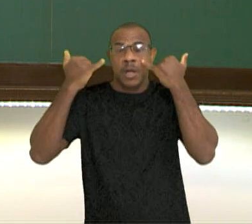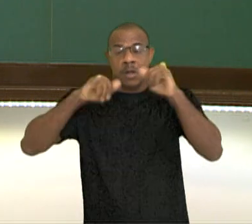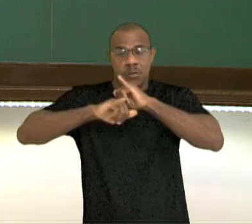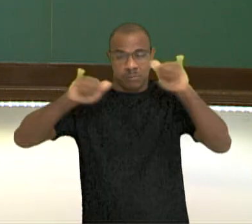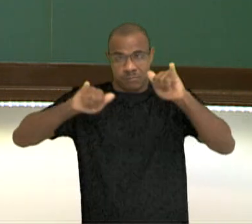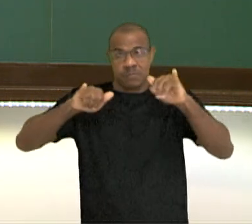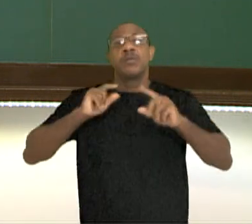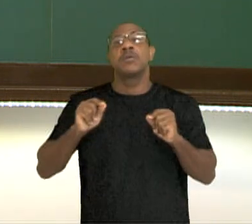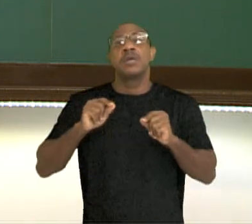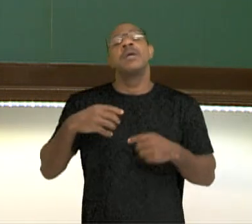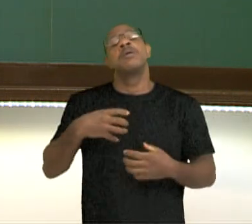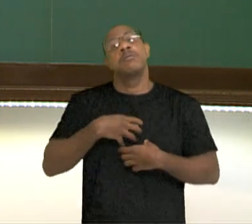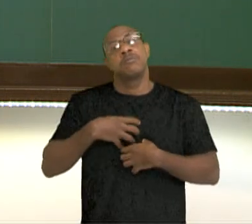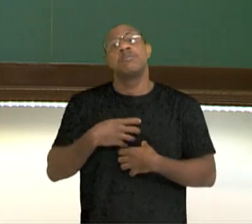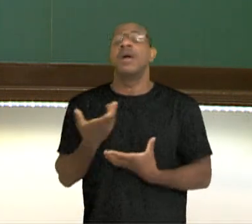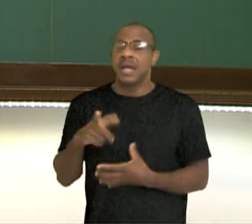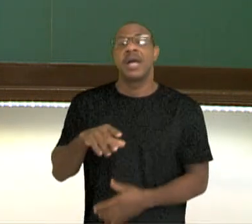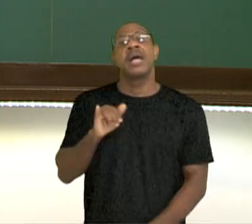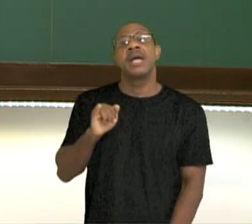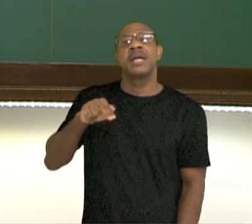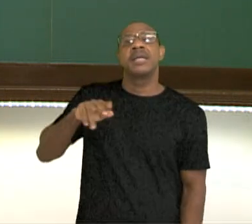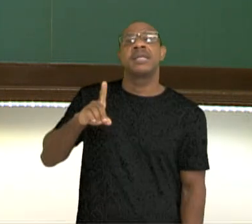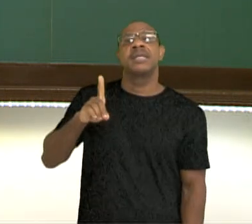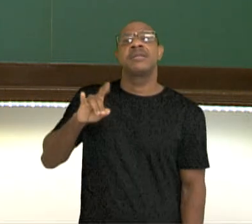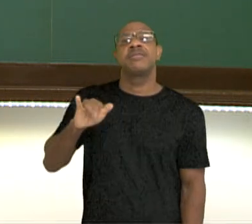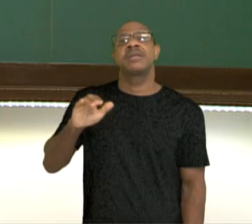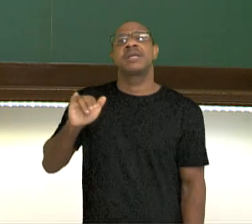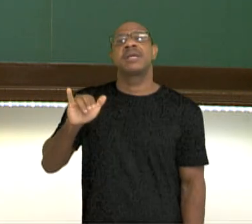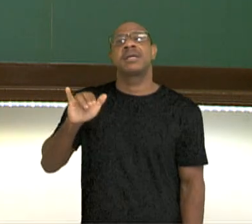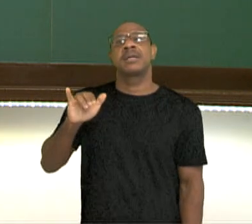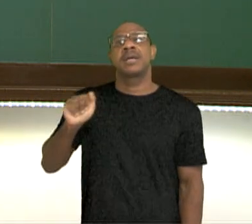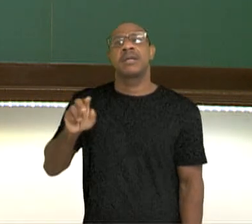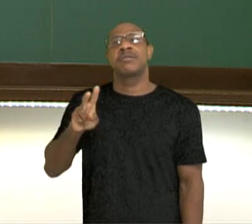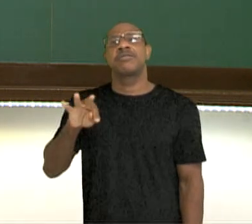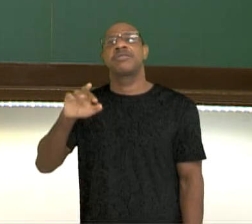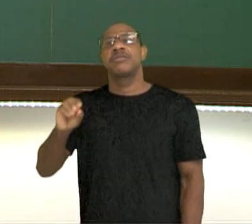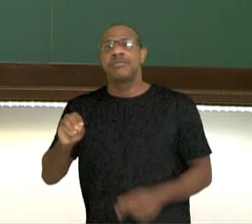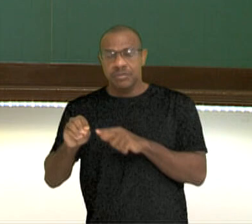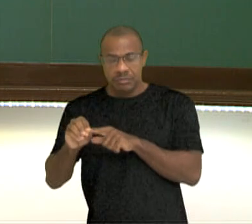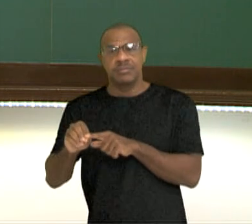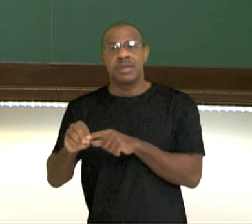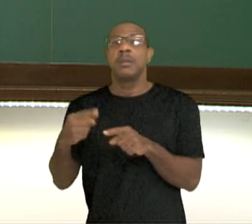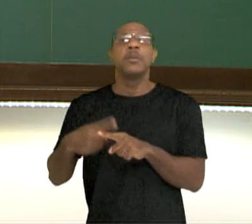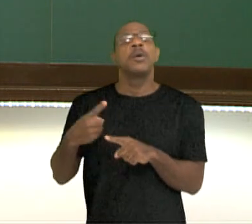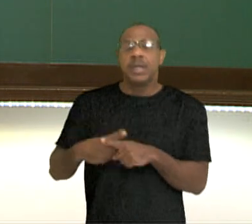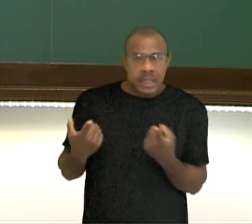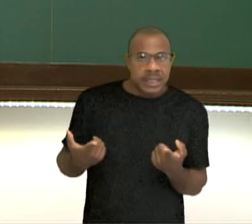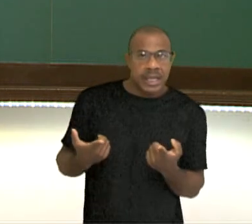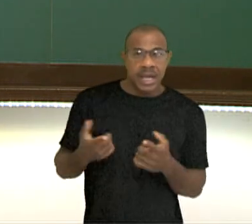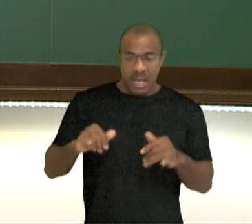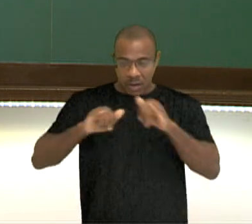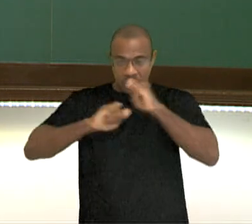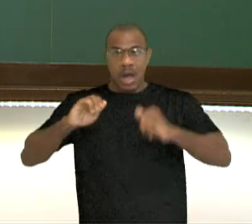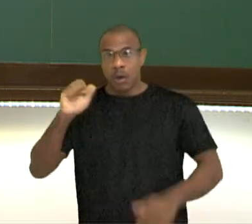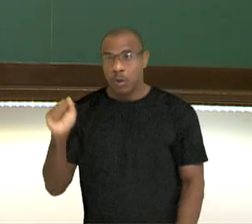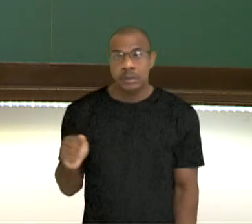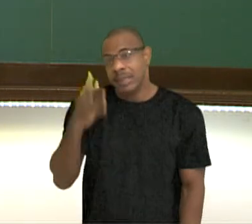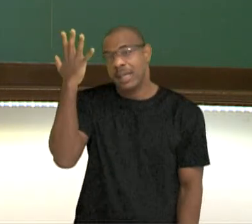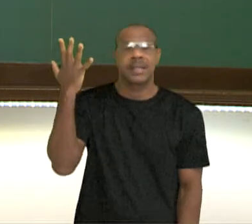no modo indicativo. Por que o modo indicativo? Porque uma notícia acontece um